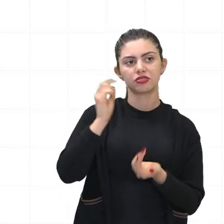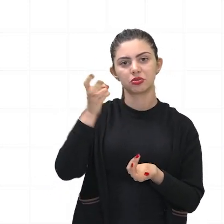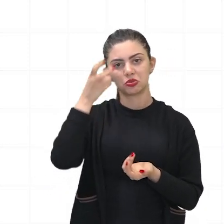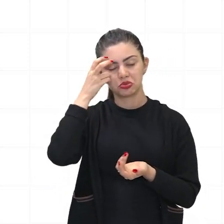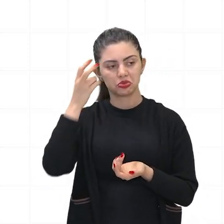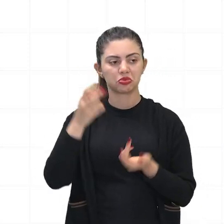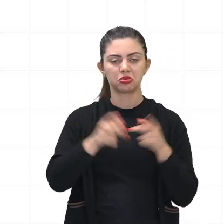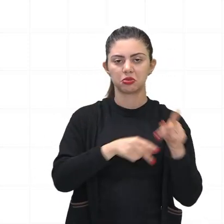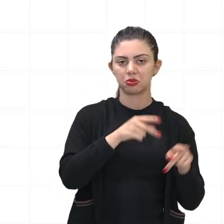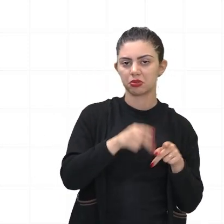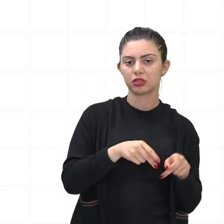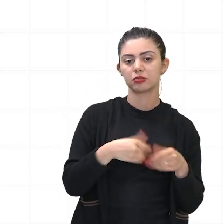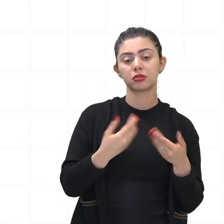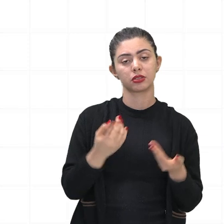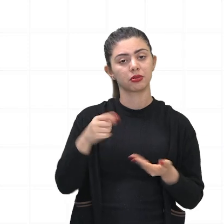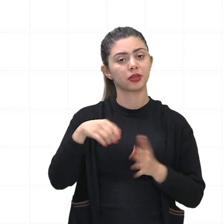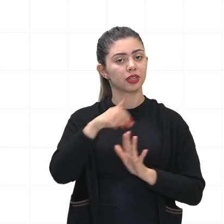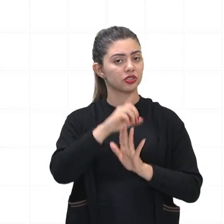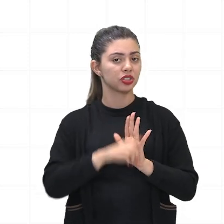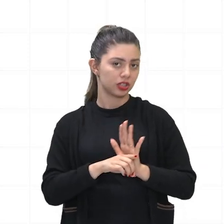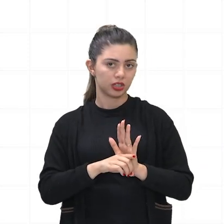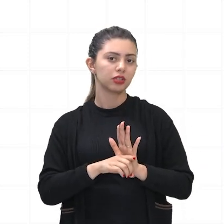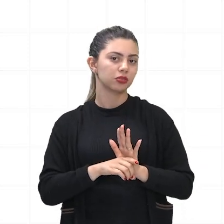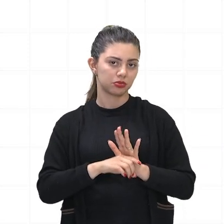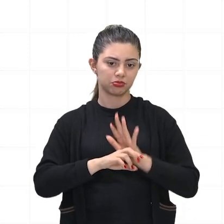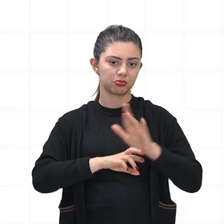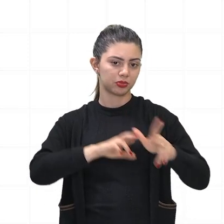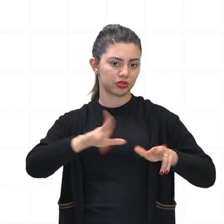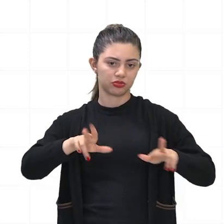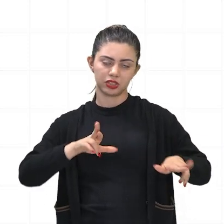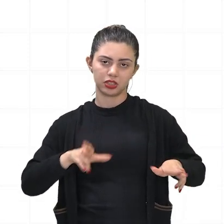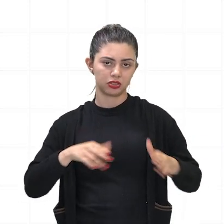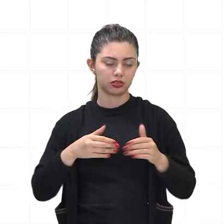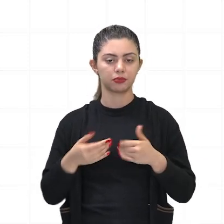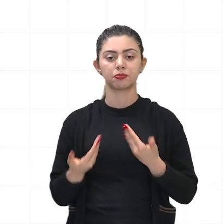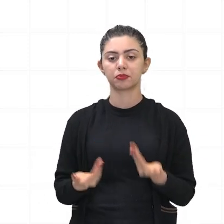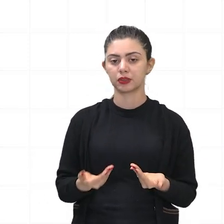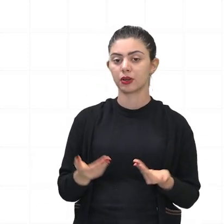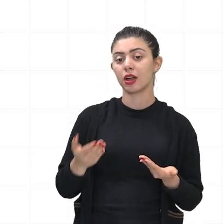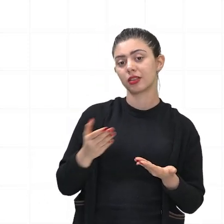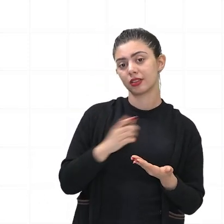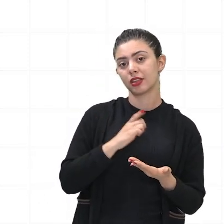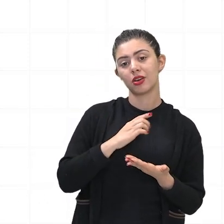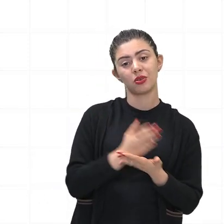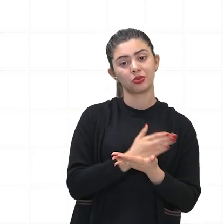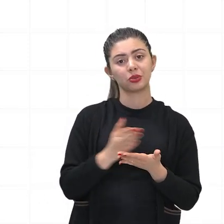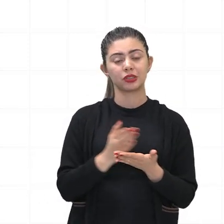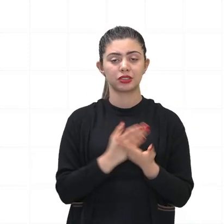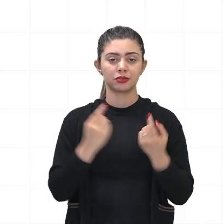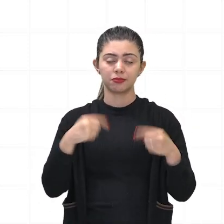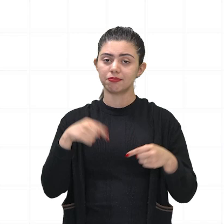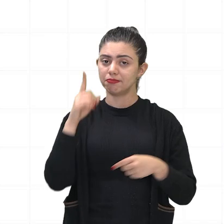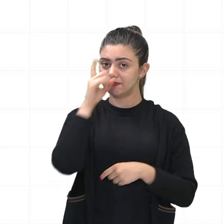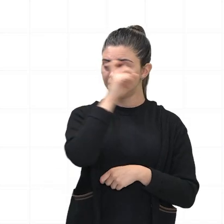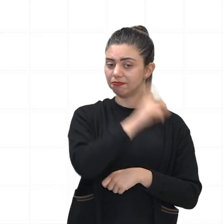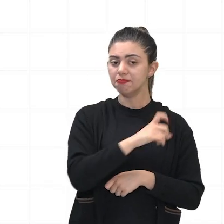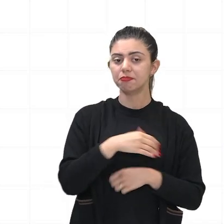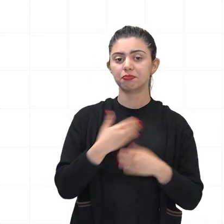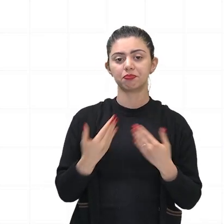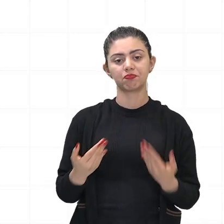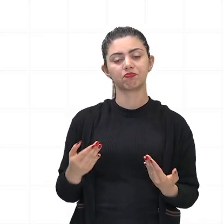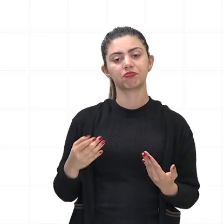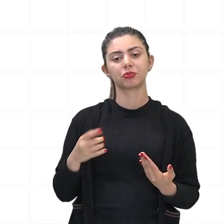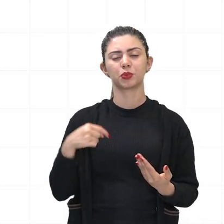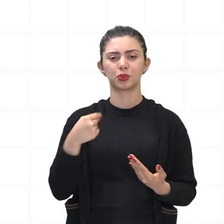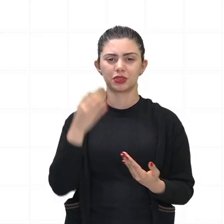que garantir a dimensão do direito à diferença. Por quê? E aqui temos alguns desafios. O desafio